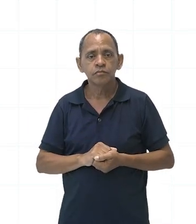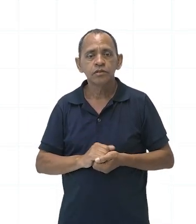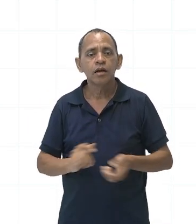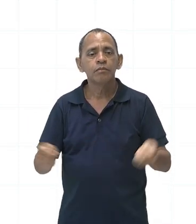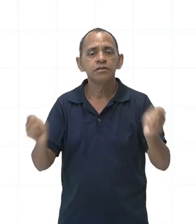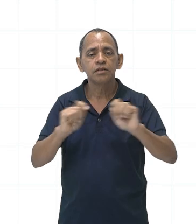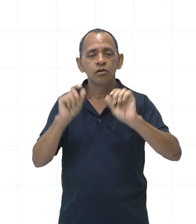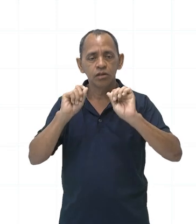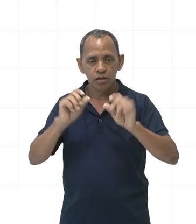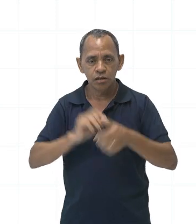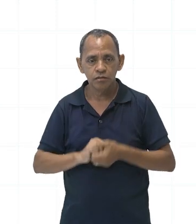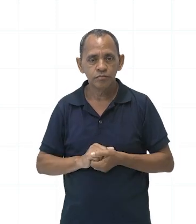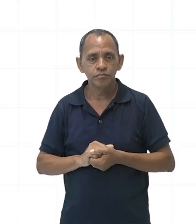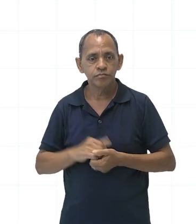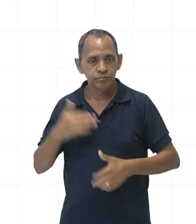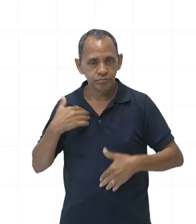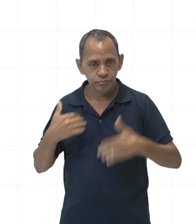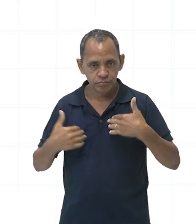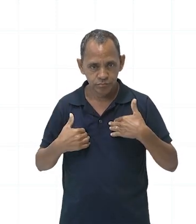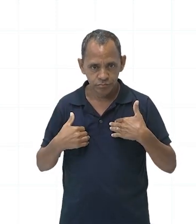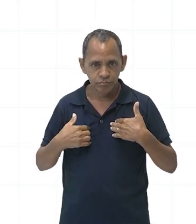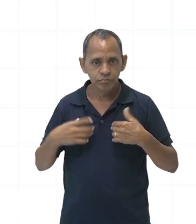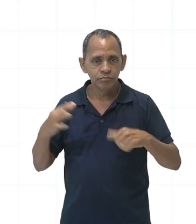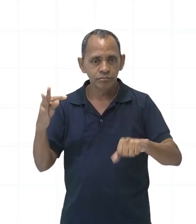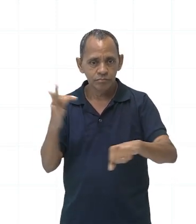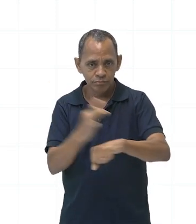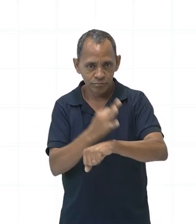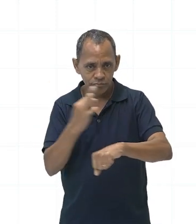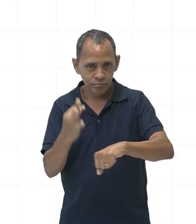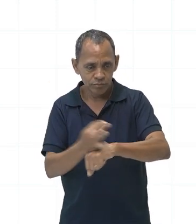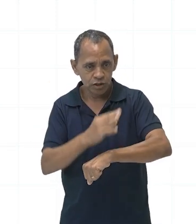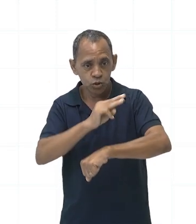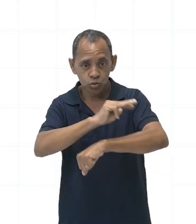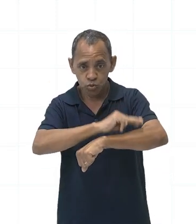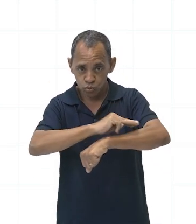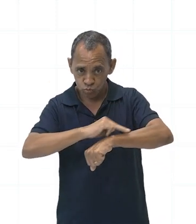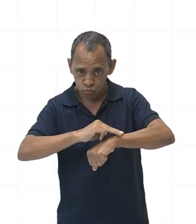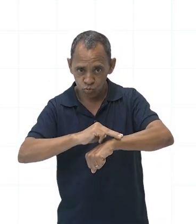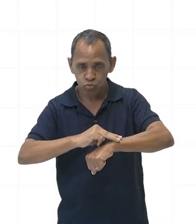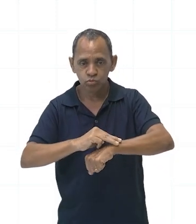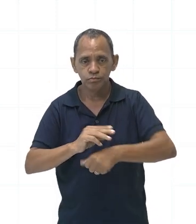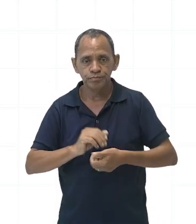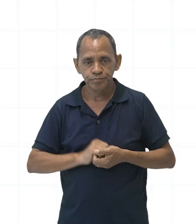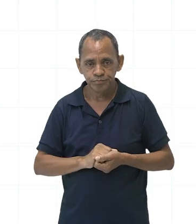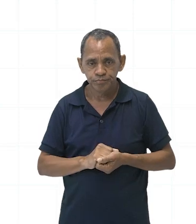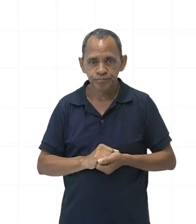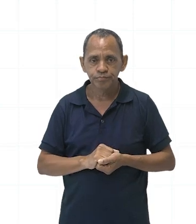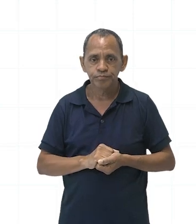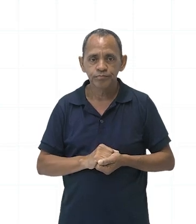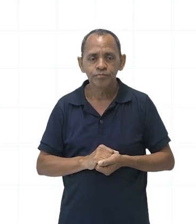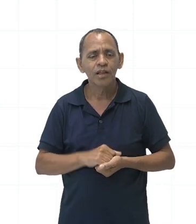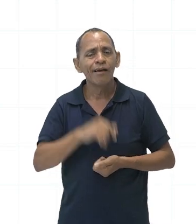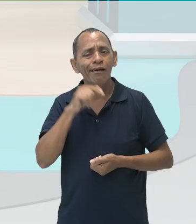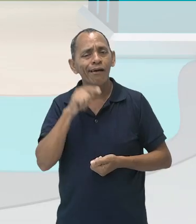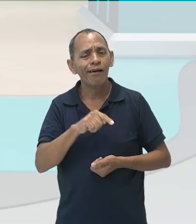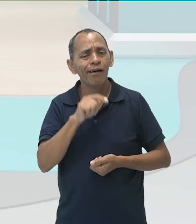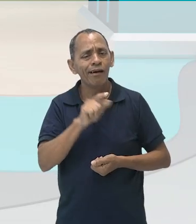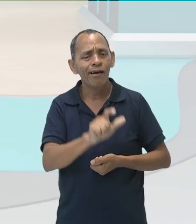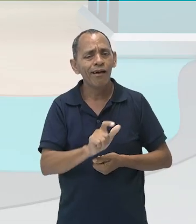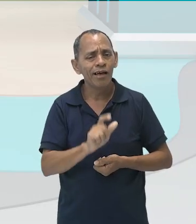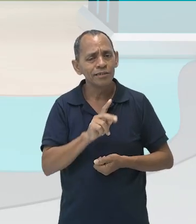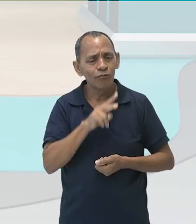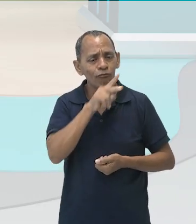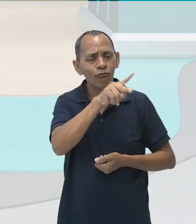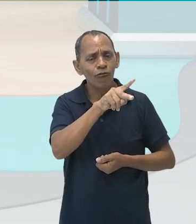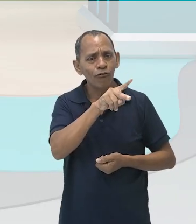essa capacidade física chamada resistência muscular. E essa resistência muscular, né, essa força